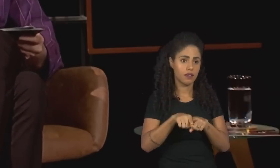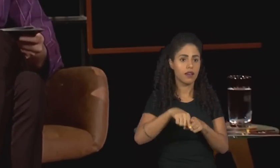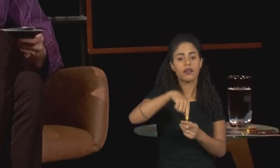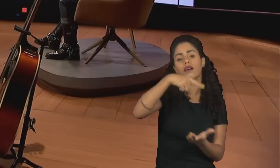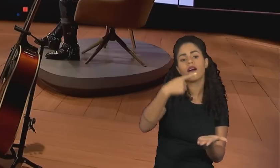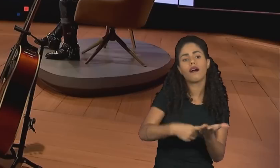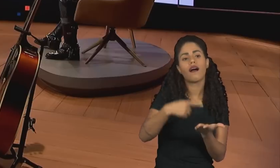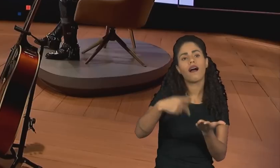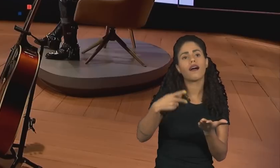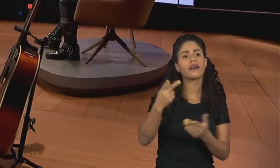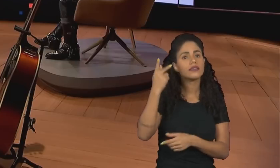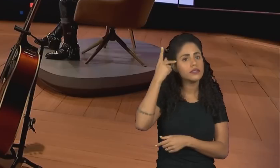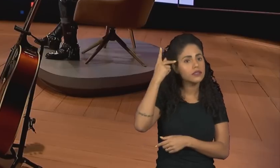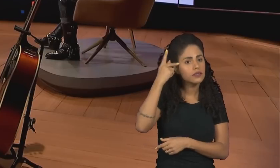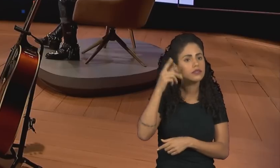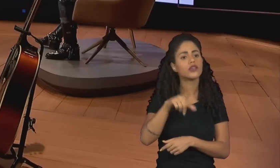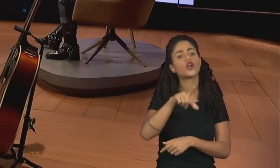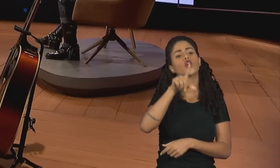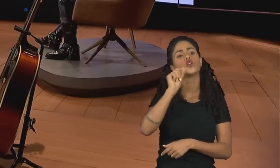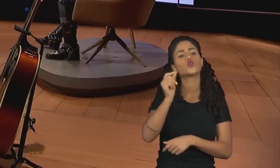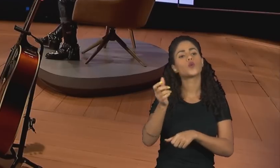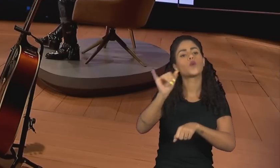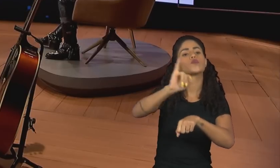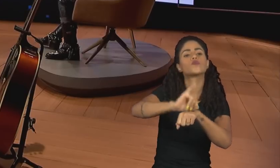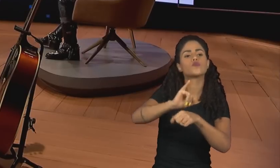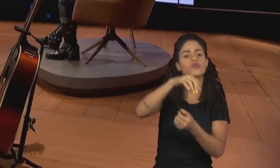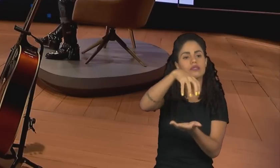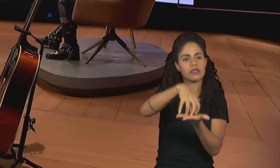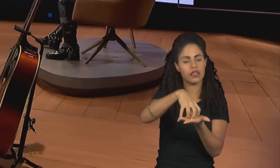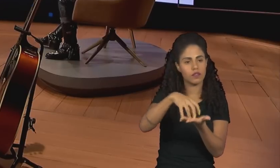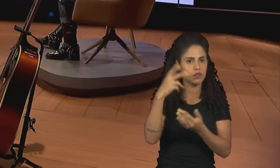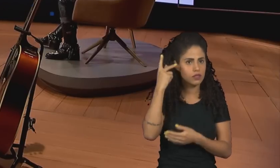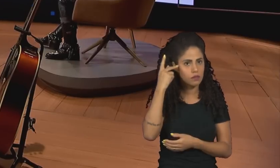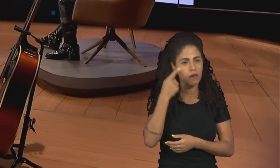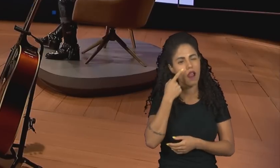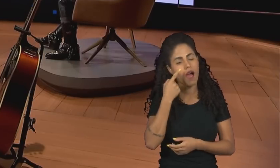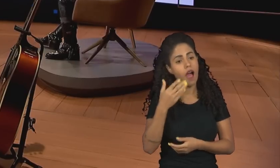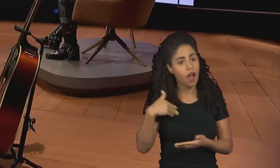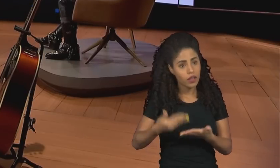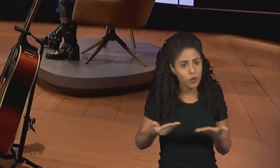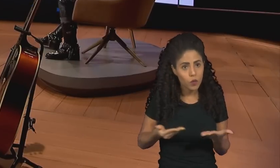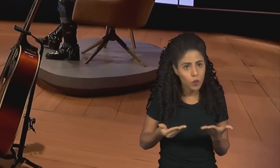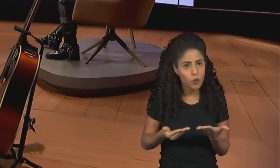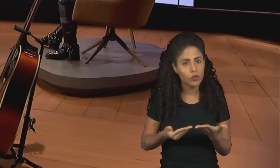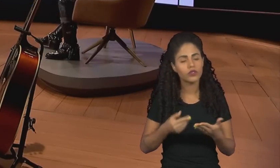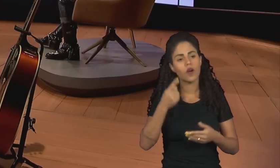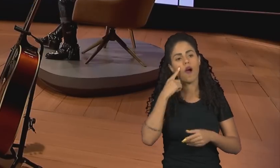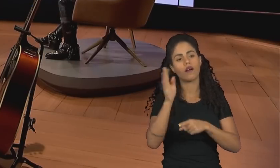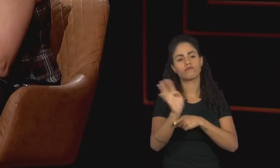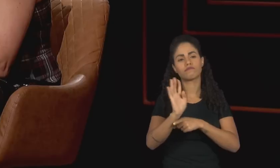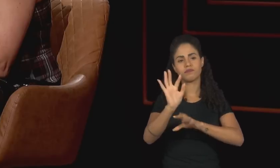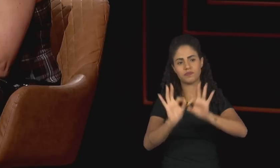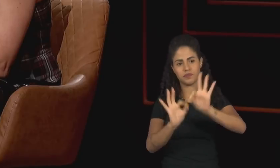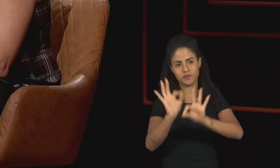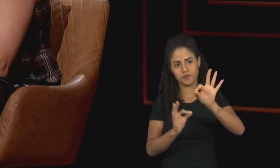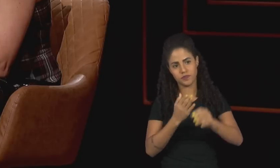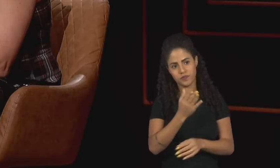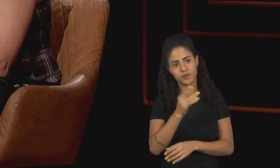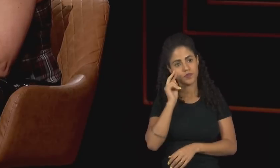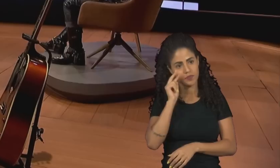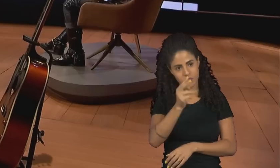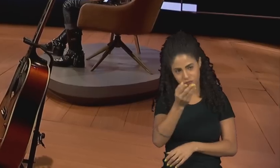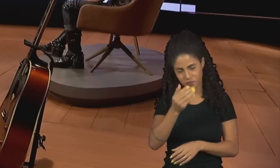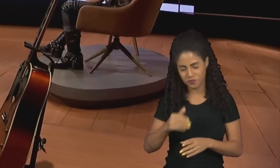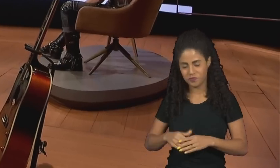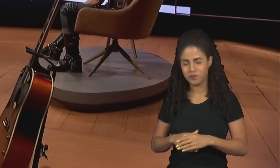Paulo e escolheu o centro da cidade para morar. Mora lá até hoje. Yeah. Olha só o quadro que nós produzimos para você